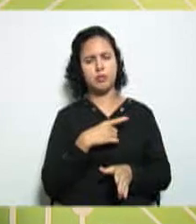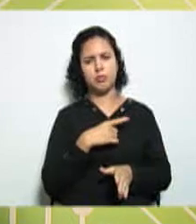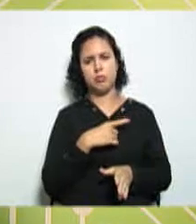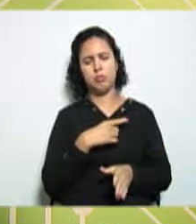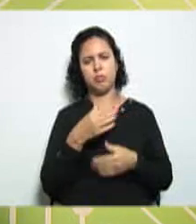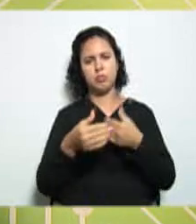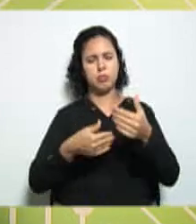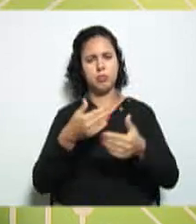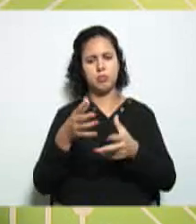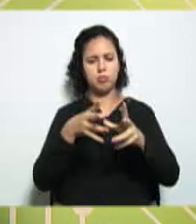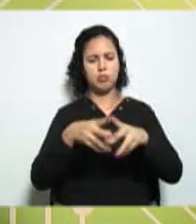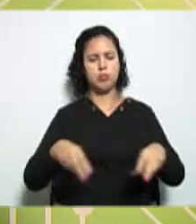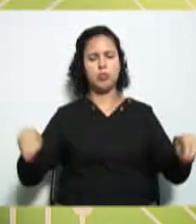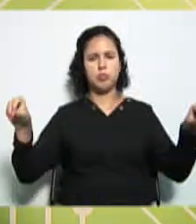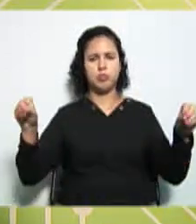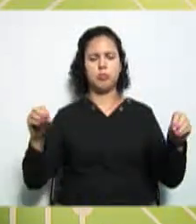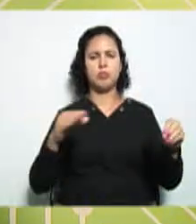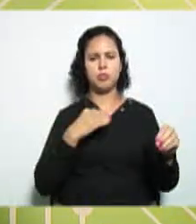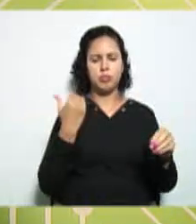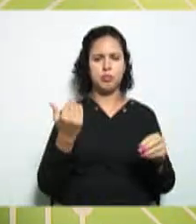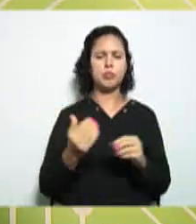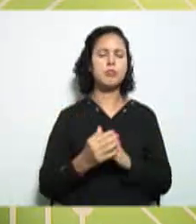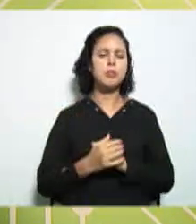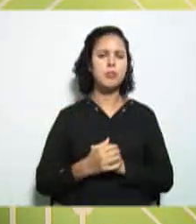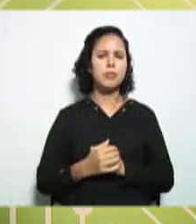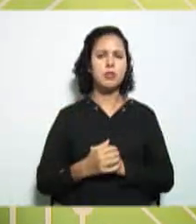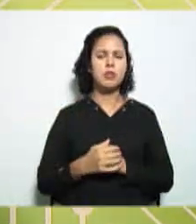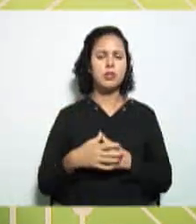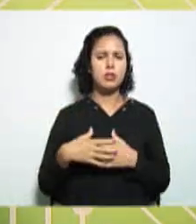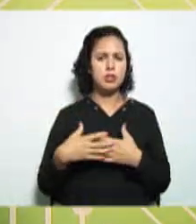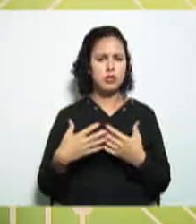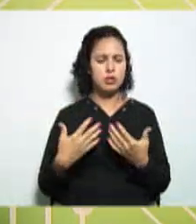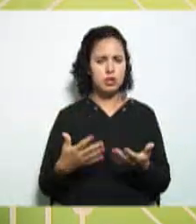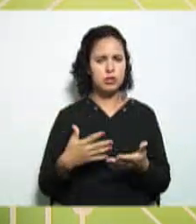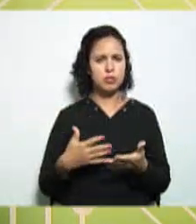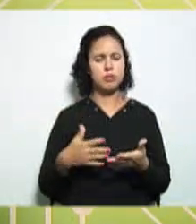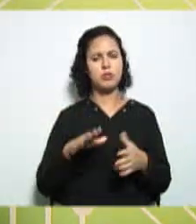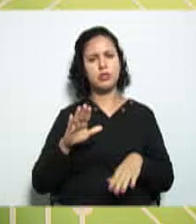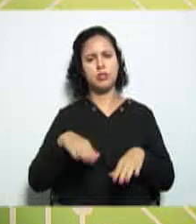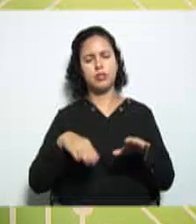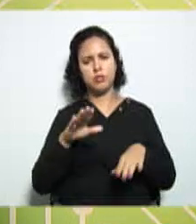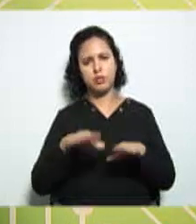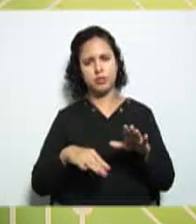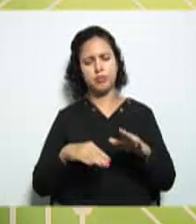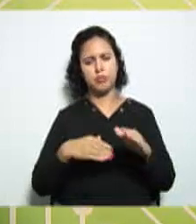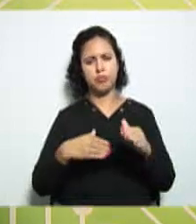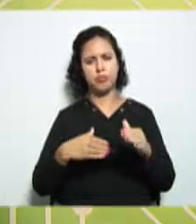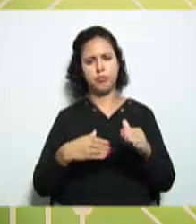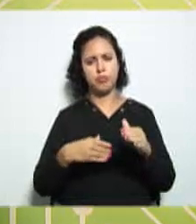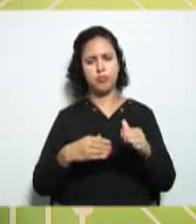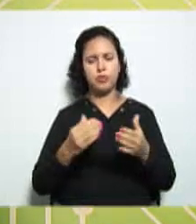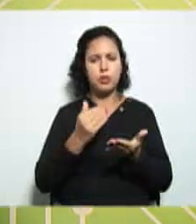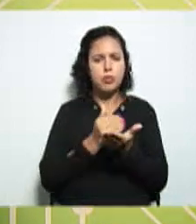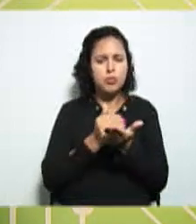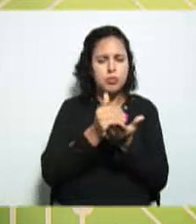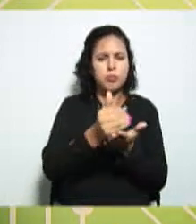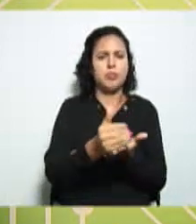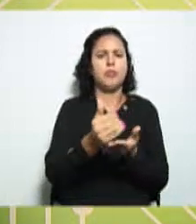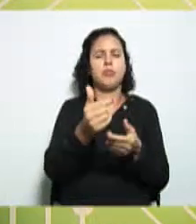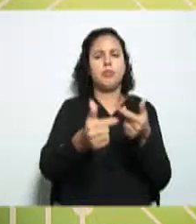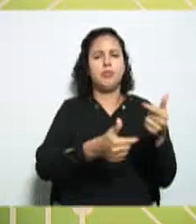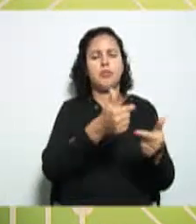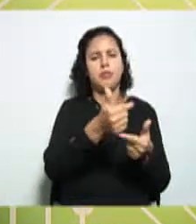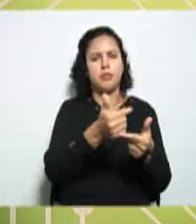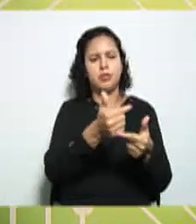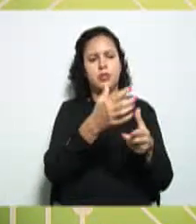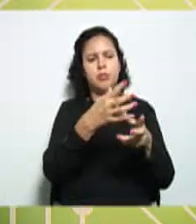morrer, né? Então, eles já praticamente nascem com aquela probabilidade de insucesso. Por quê? Porque